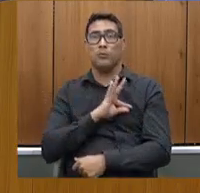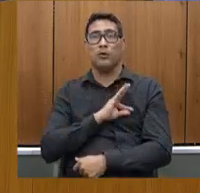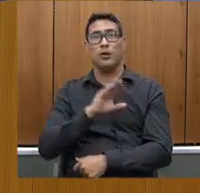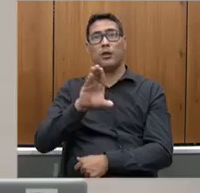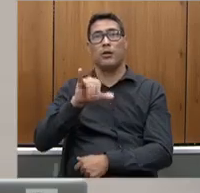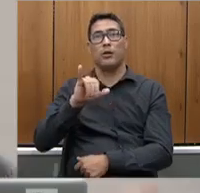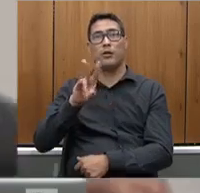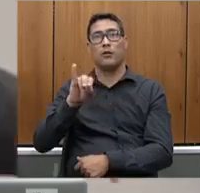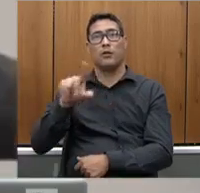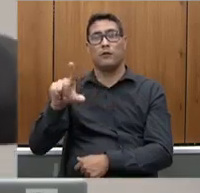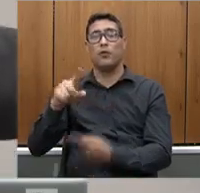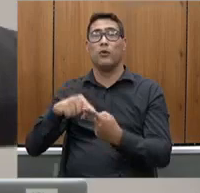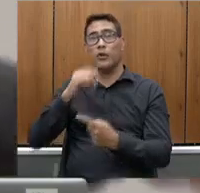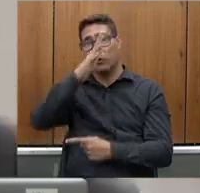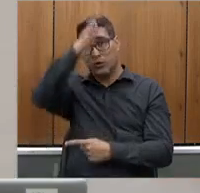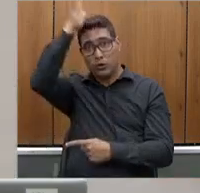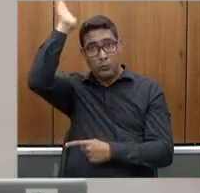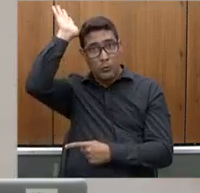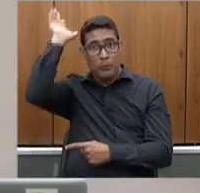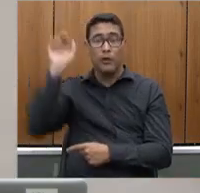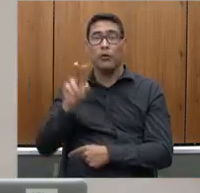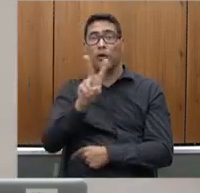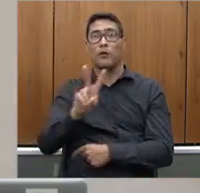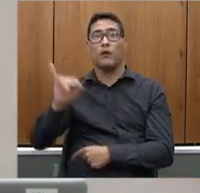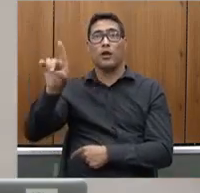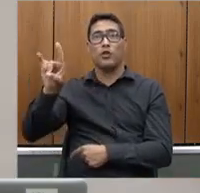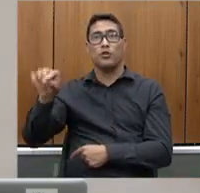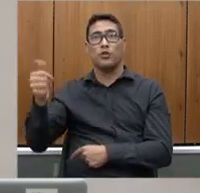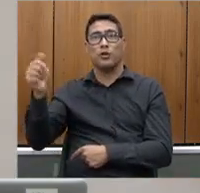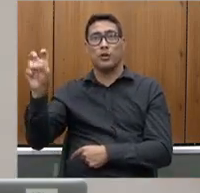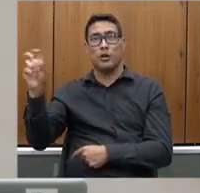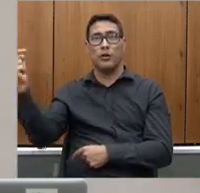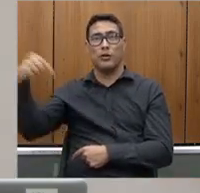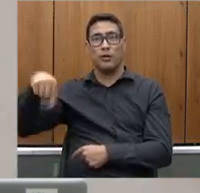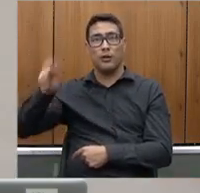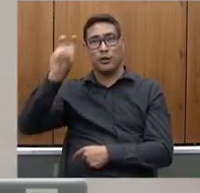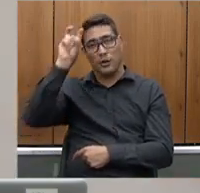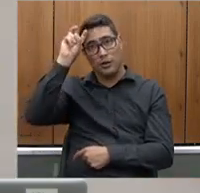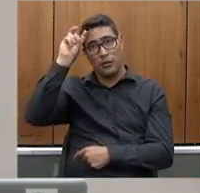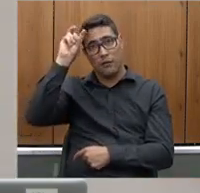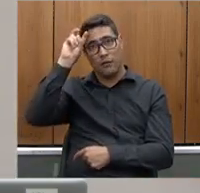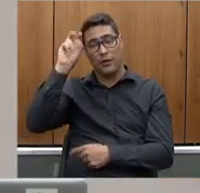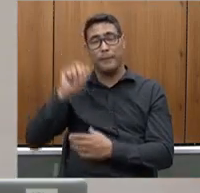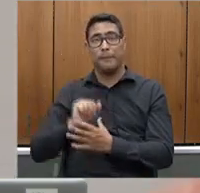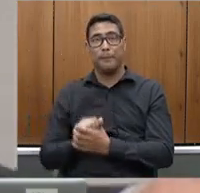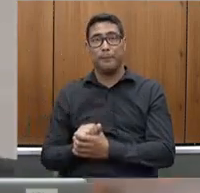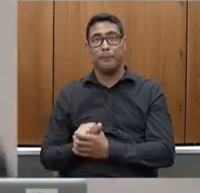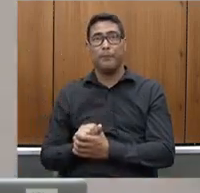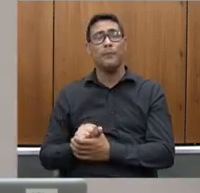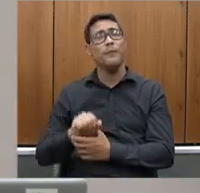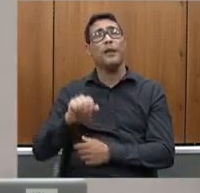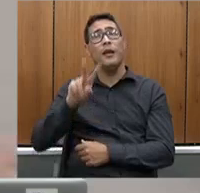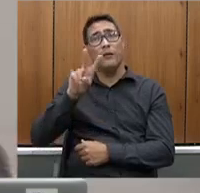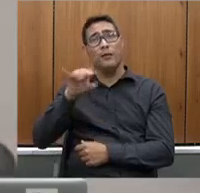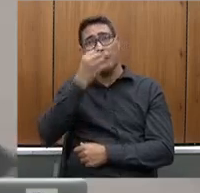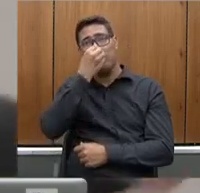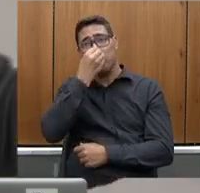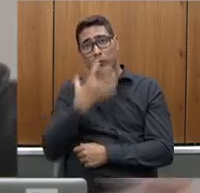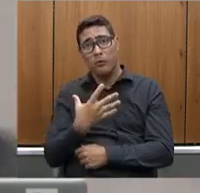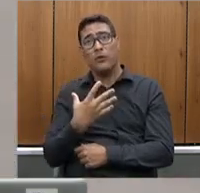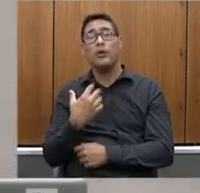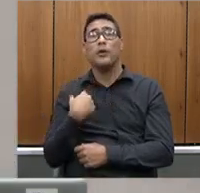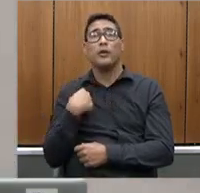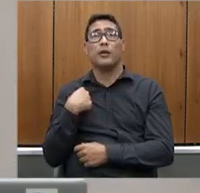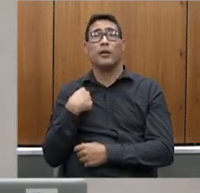cejusp o bombeiro estará aqui dia 15 quinta-feira e Seria muito bom que o comando pedisse